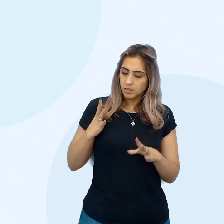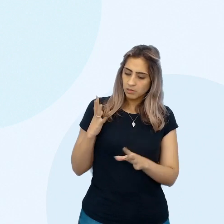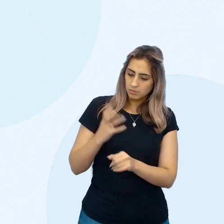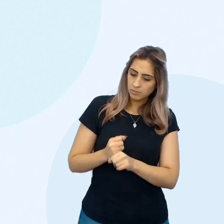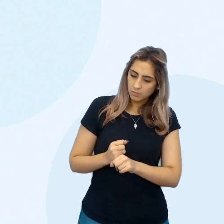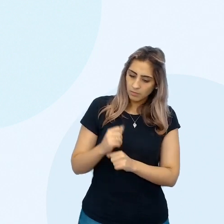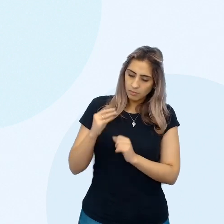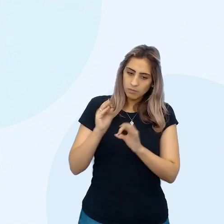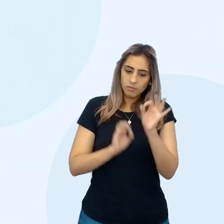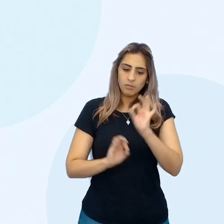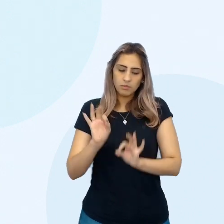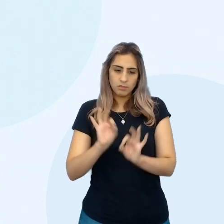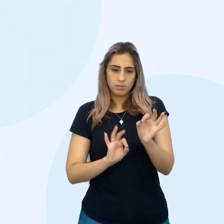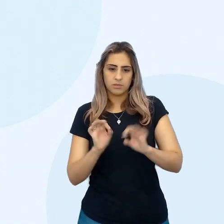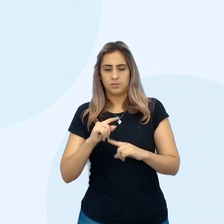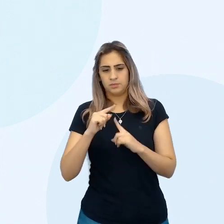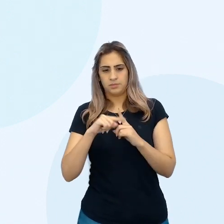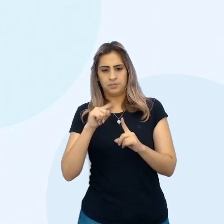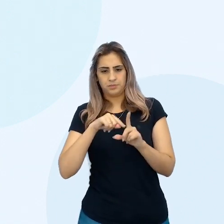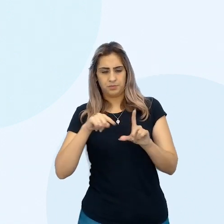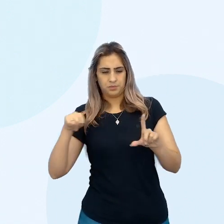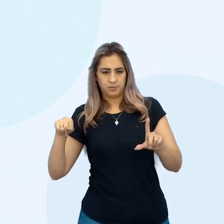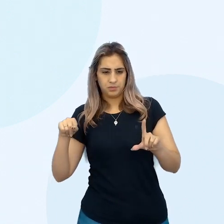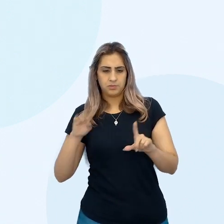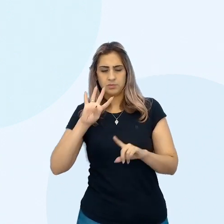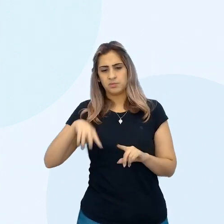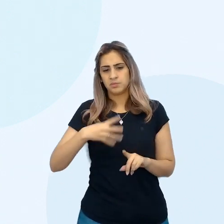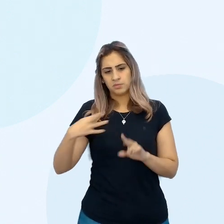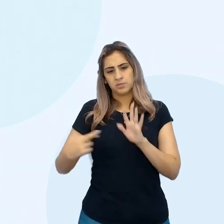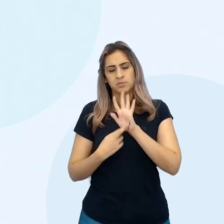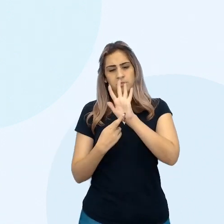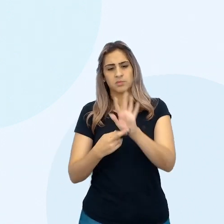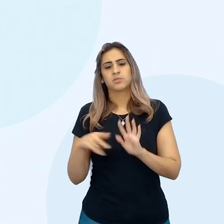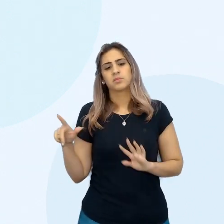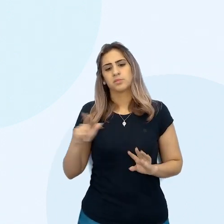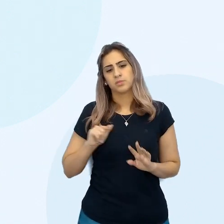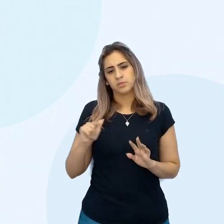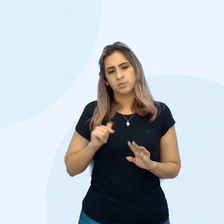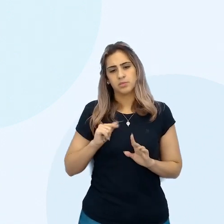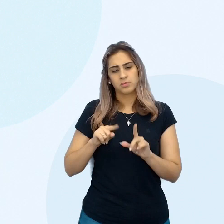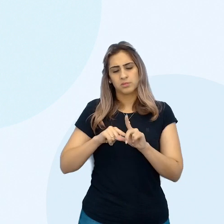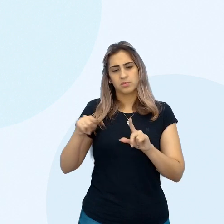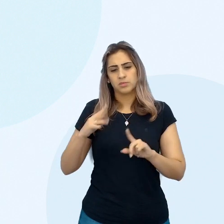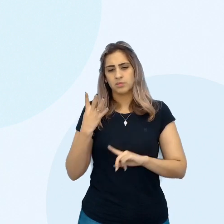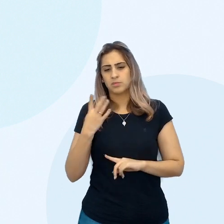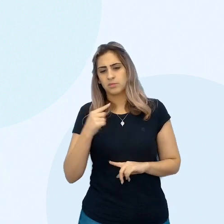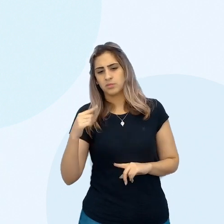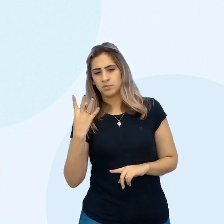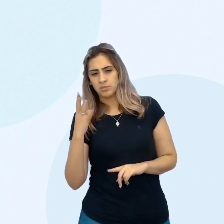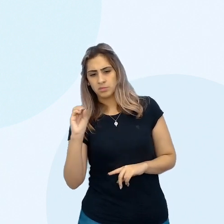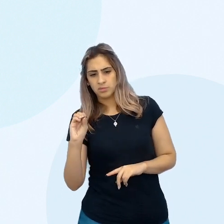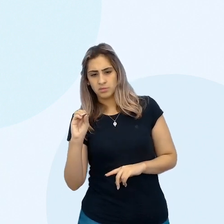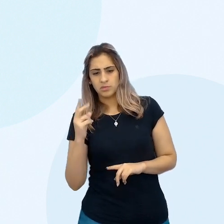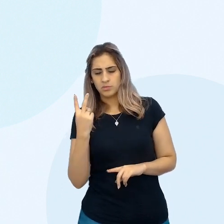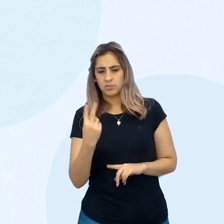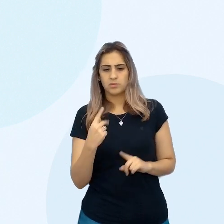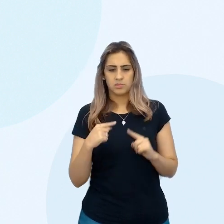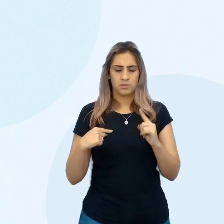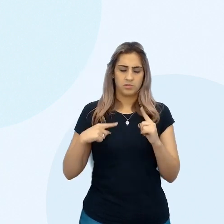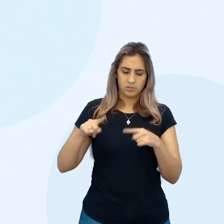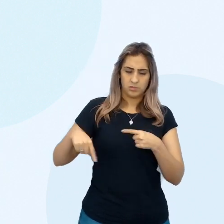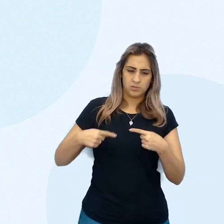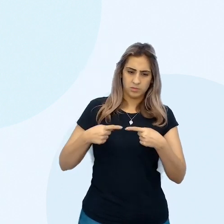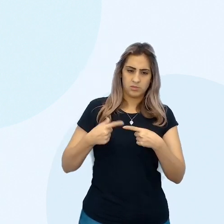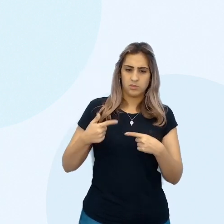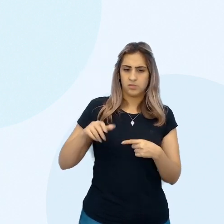né? Pegou lá um plano cartesiano, usei o Excel para representar. Isso. E tinha lá o 1 ligado com menos 40, o 2 ligado com menos